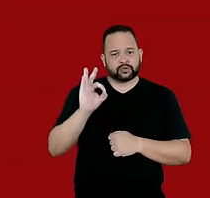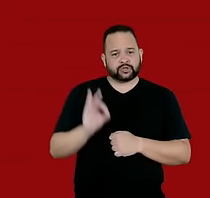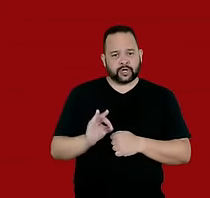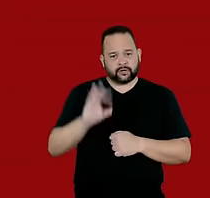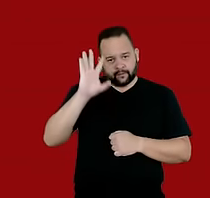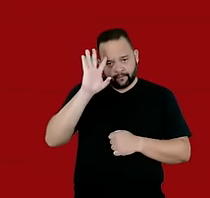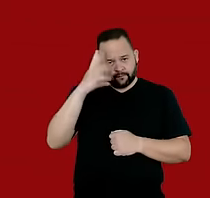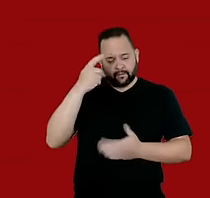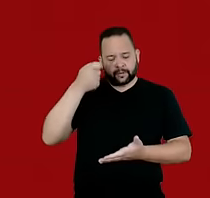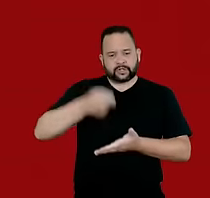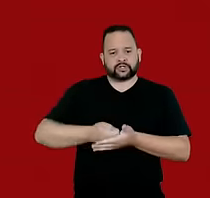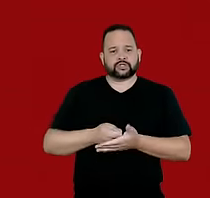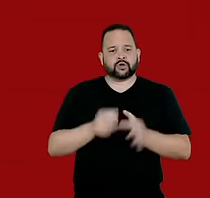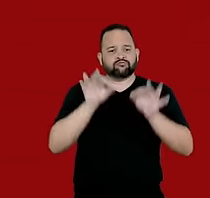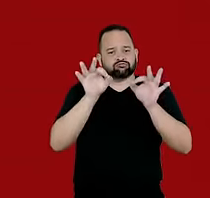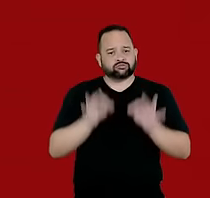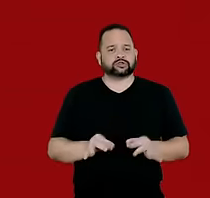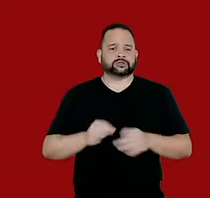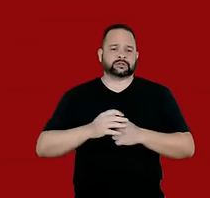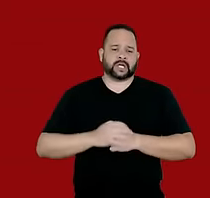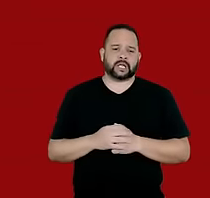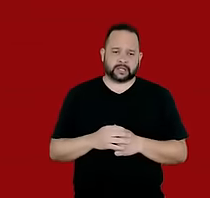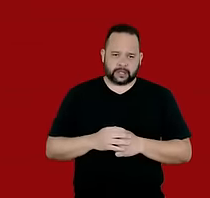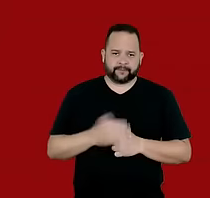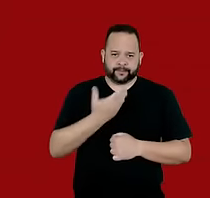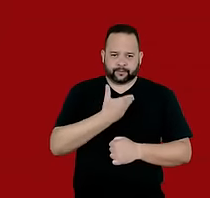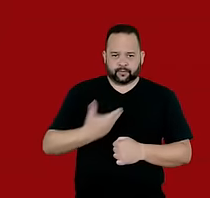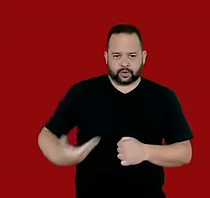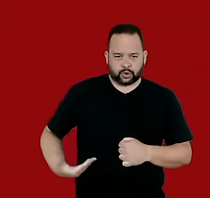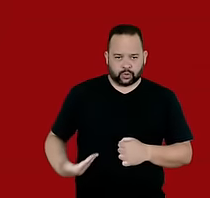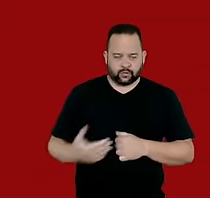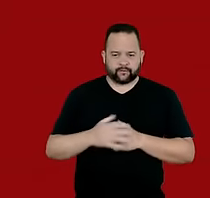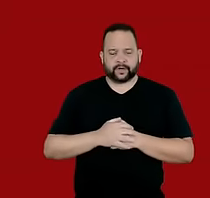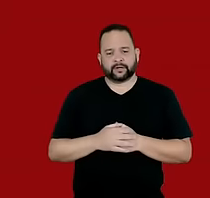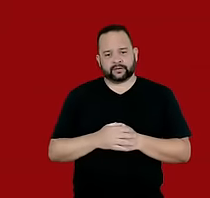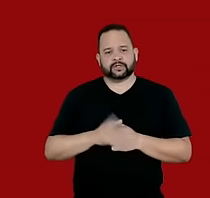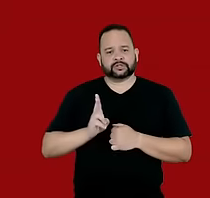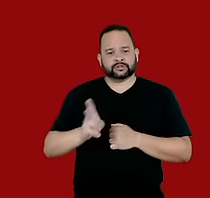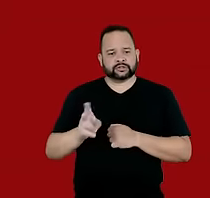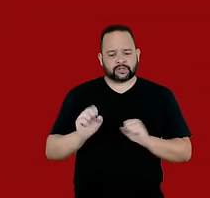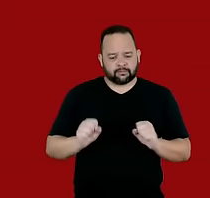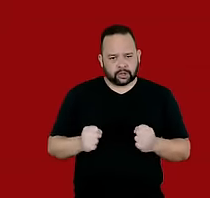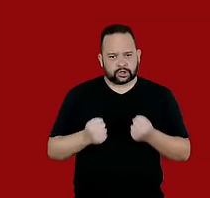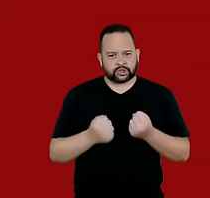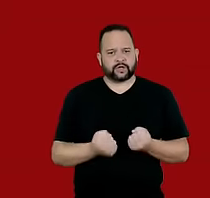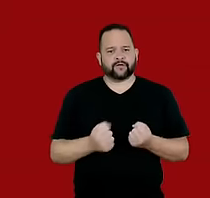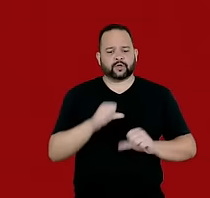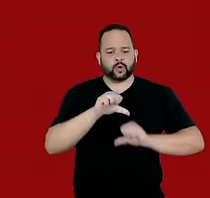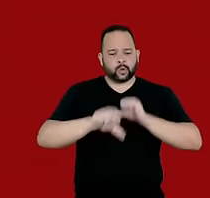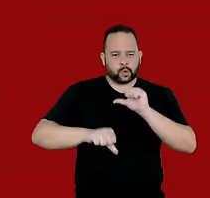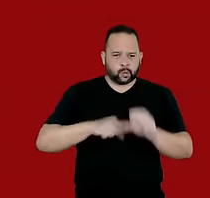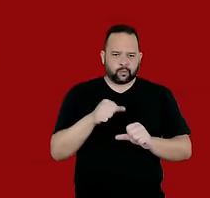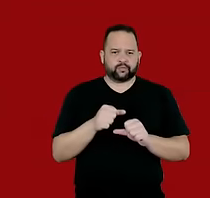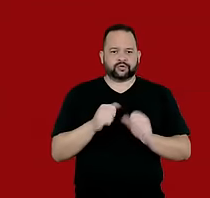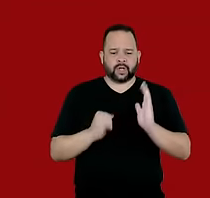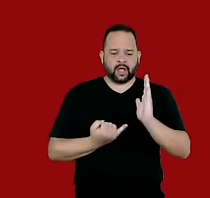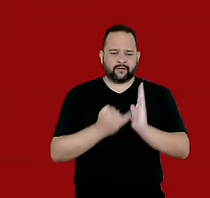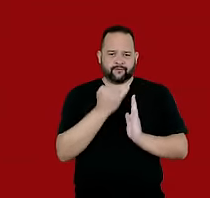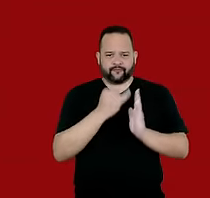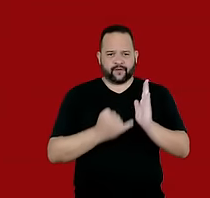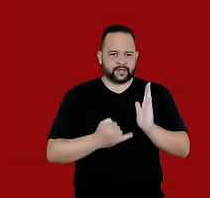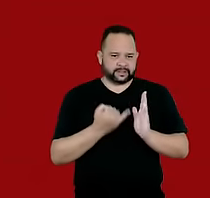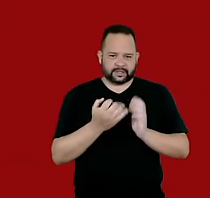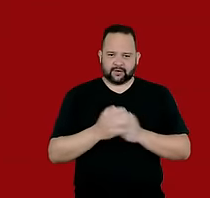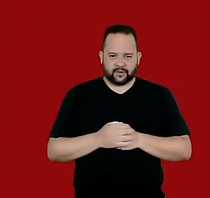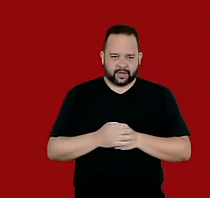expectativa de inflação convergiu como a gente esperava a gente sempre defendeu que mudar a meta de inflação não ganha grau de liberdade ela na verdade faz você perder